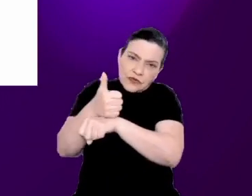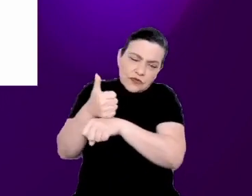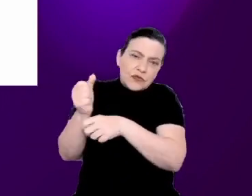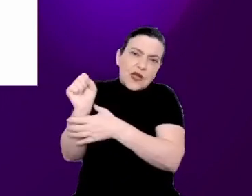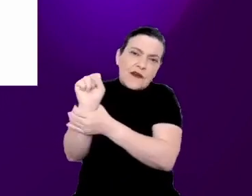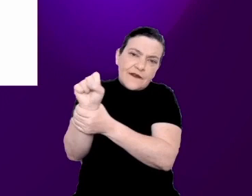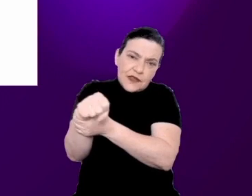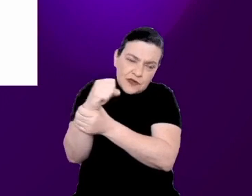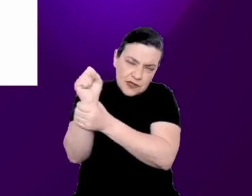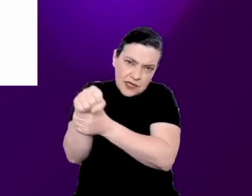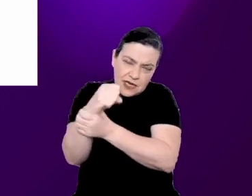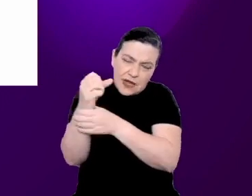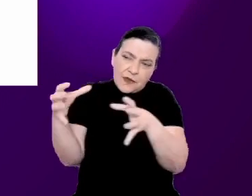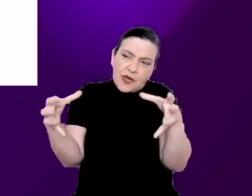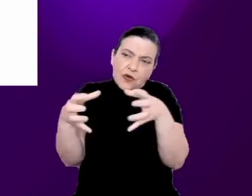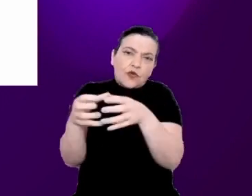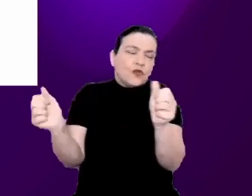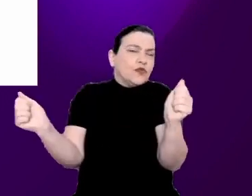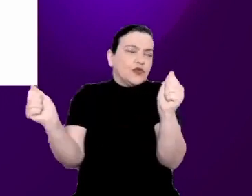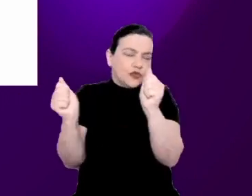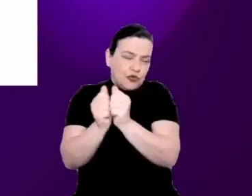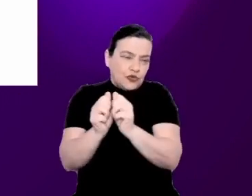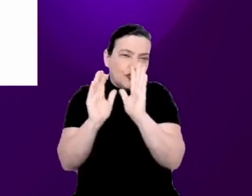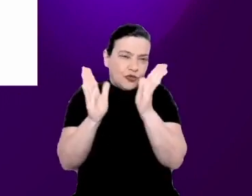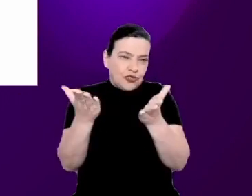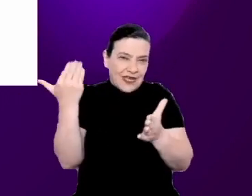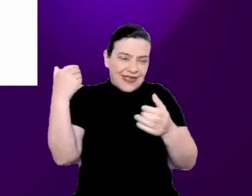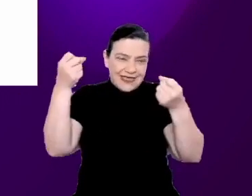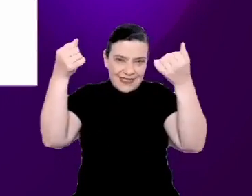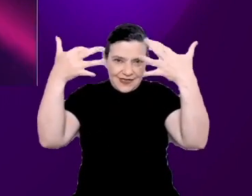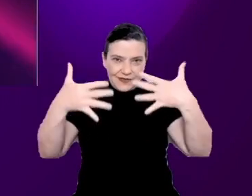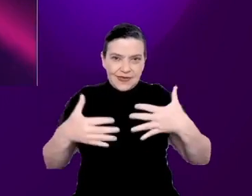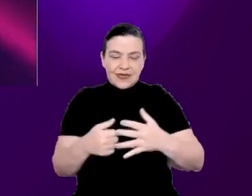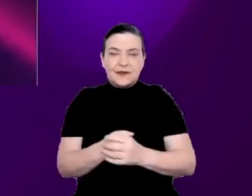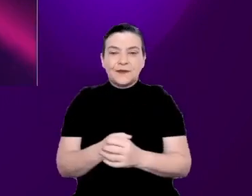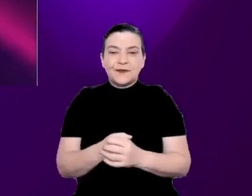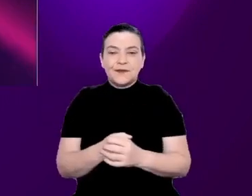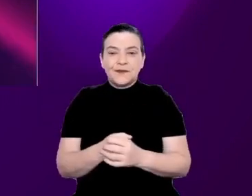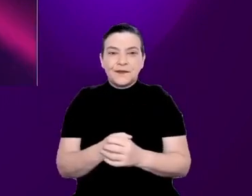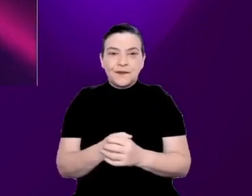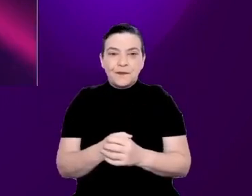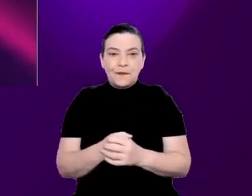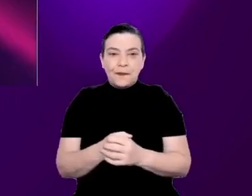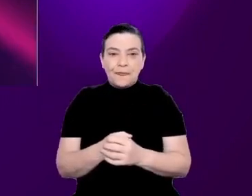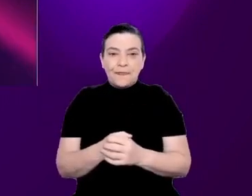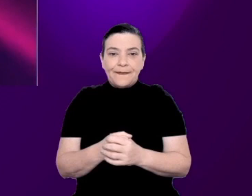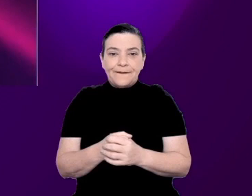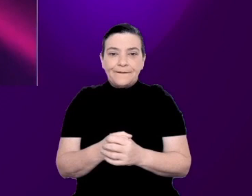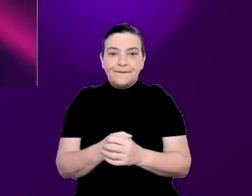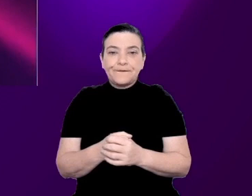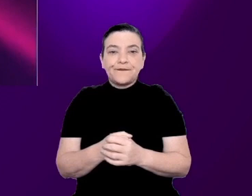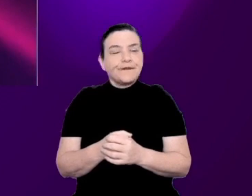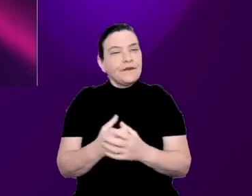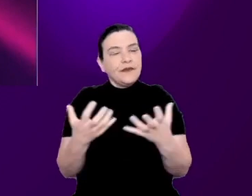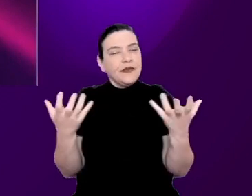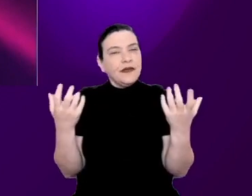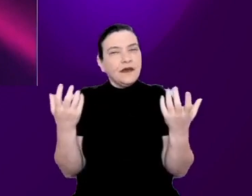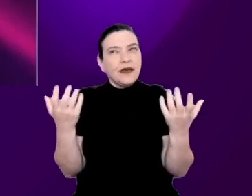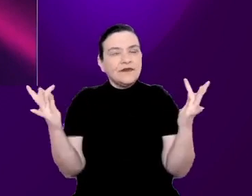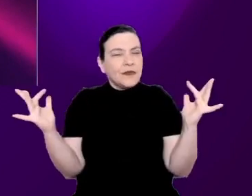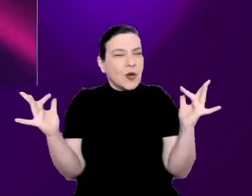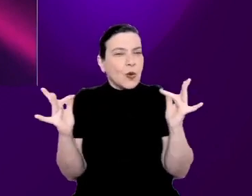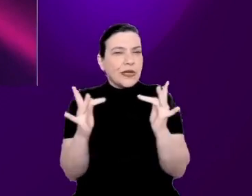fisioterapia, que a gente ouviu agora há pouco, né? Então, eu quis fazer uma conexão aí, né,